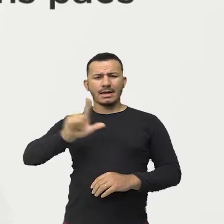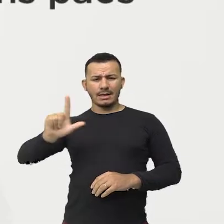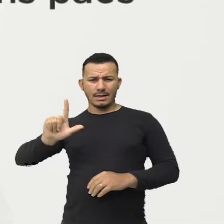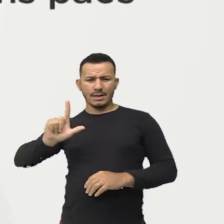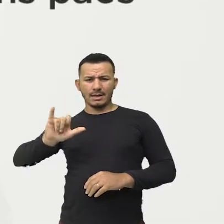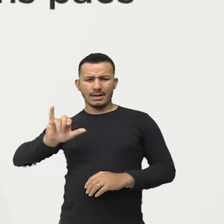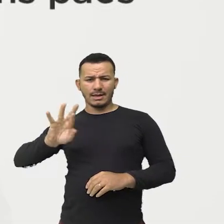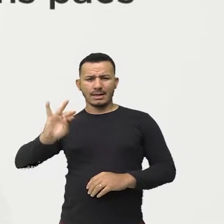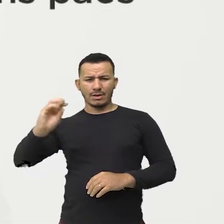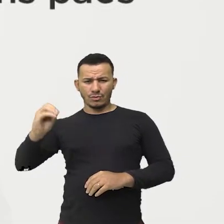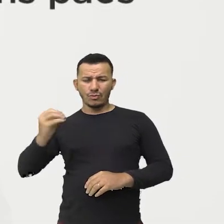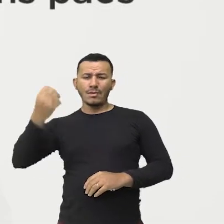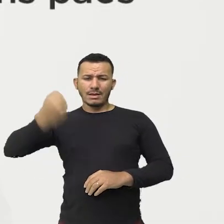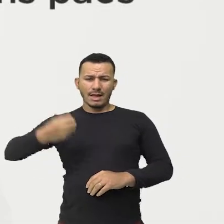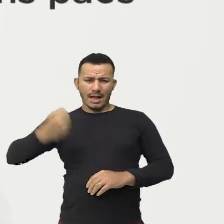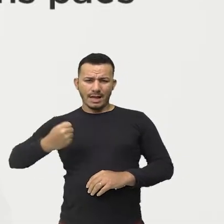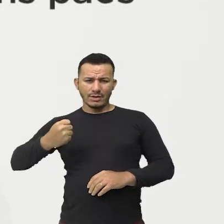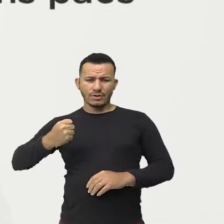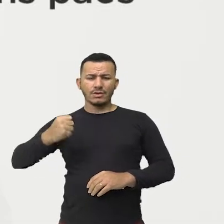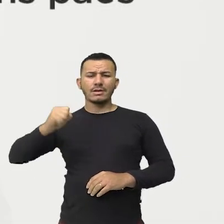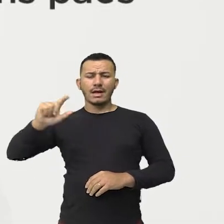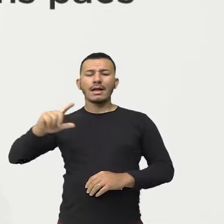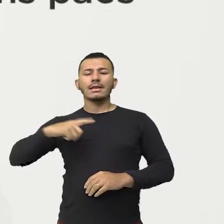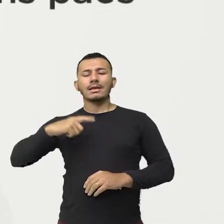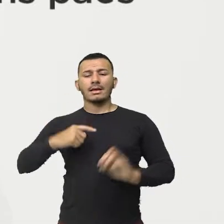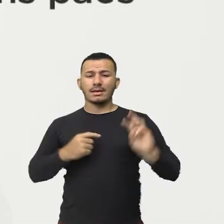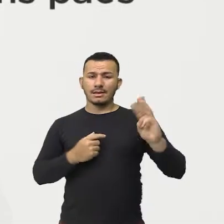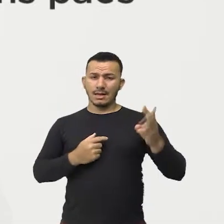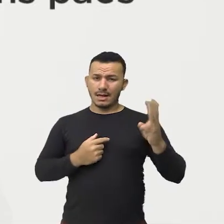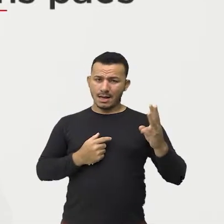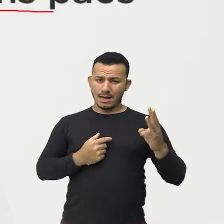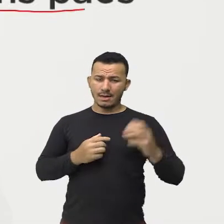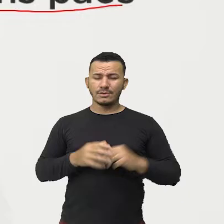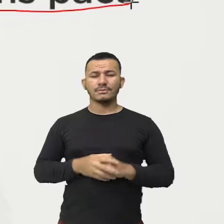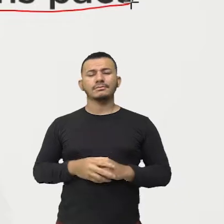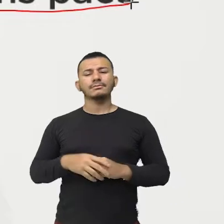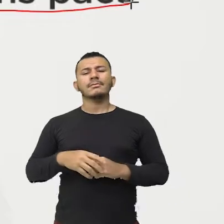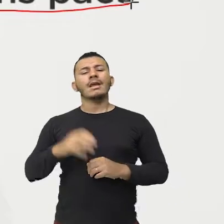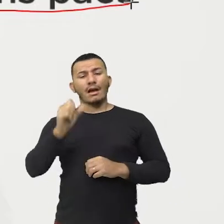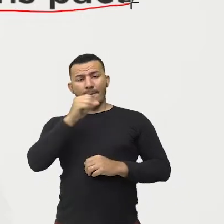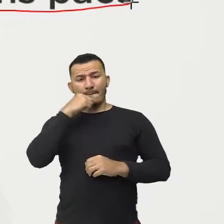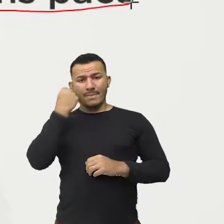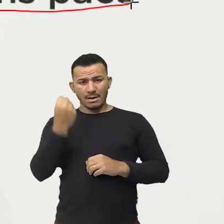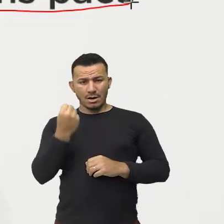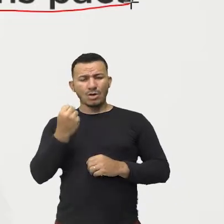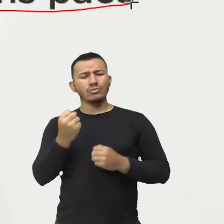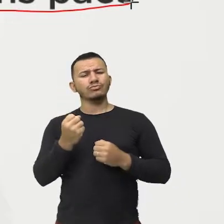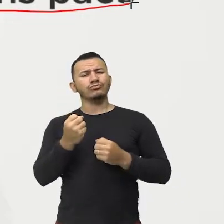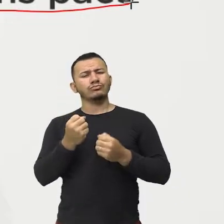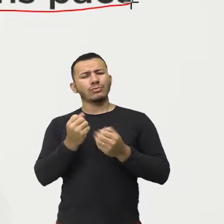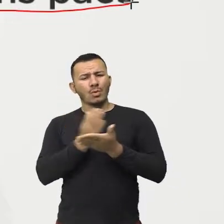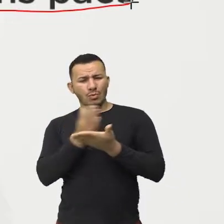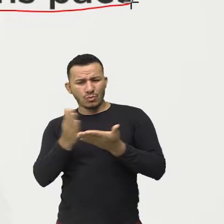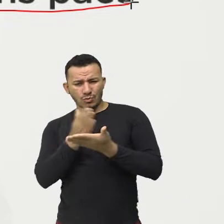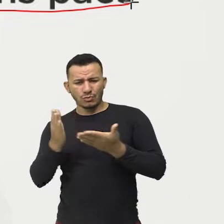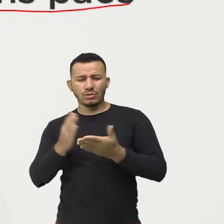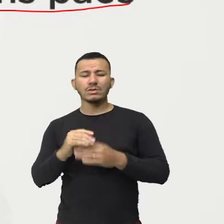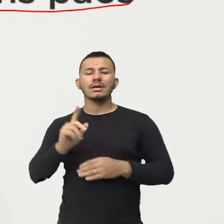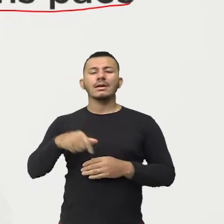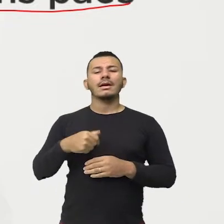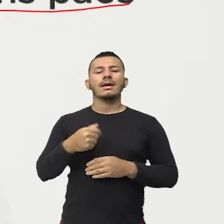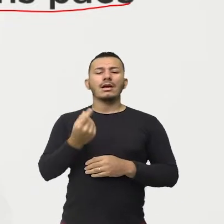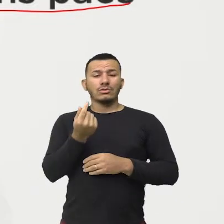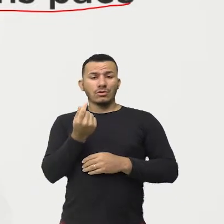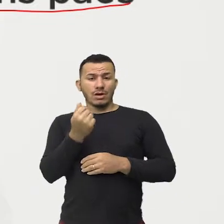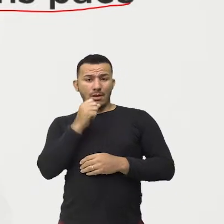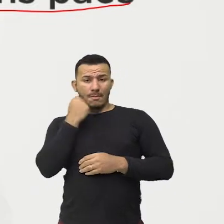leite, que custa R$3, levar alguns pães, que custam